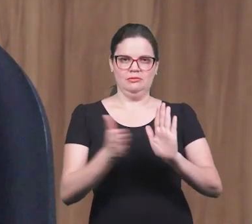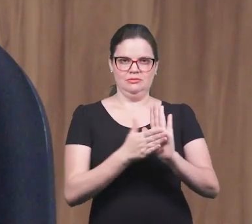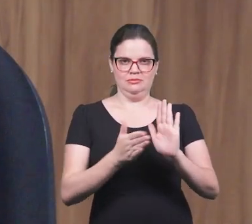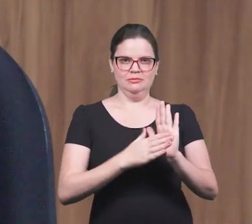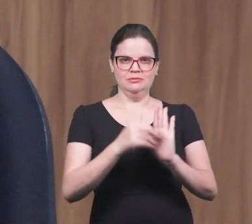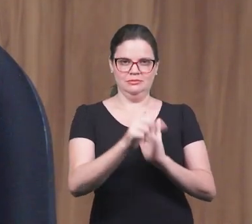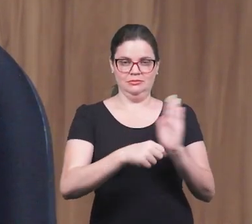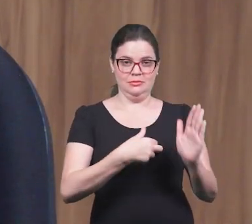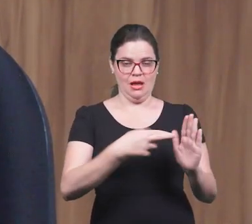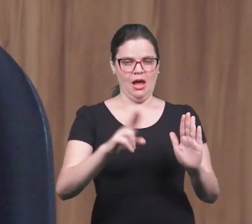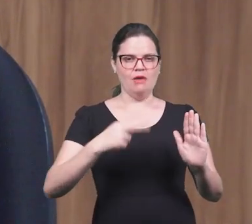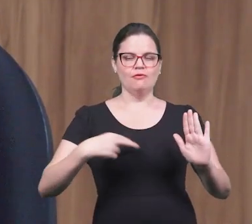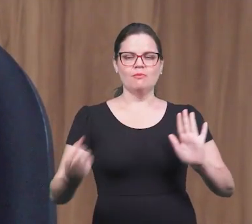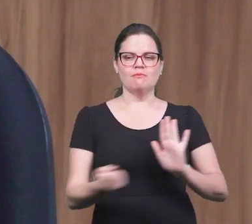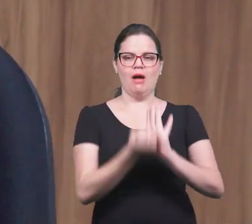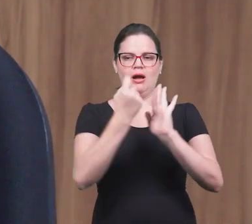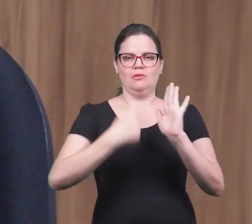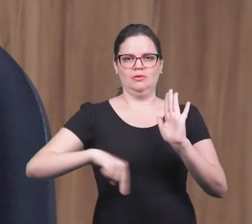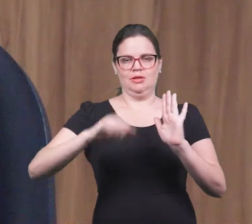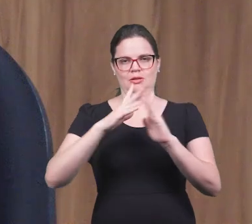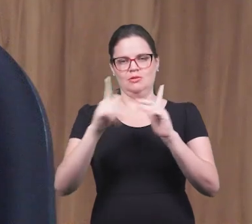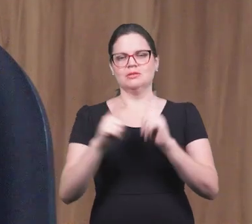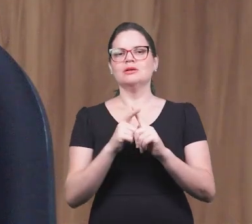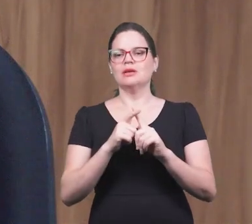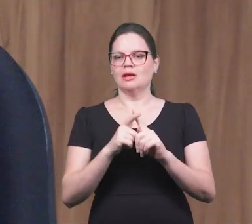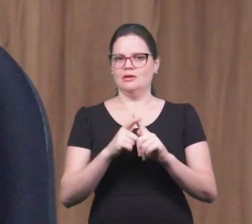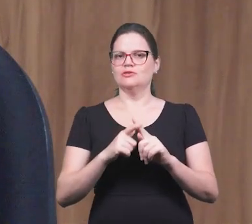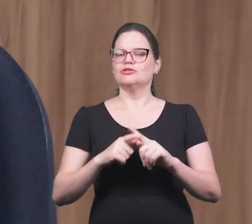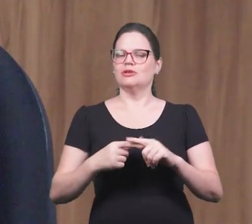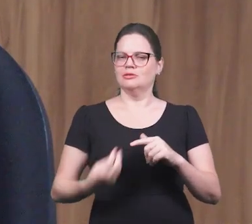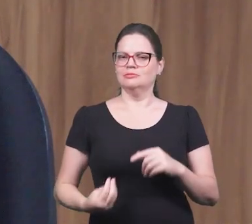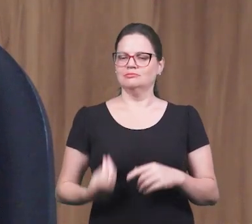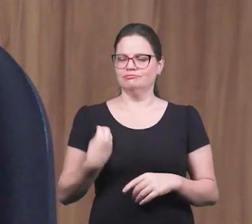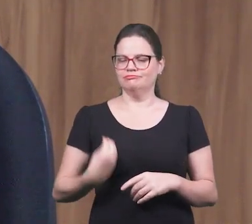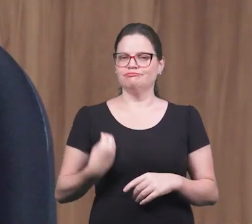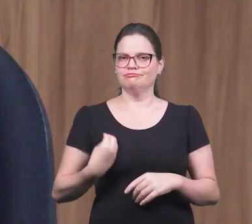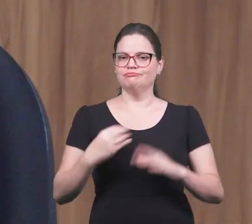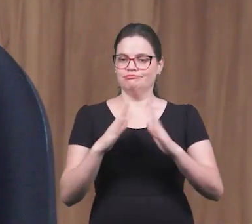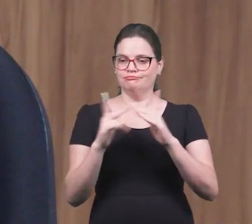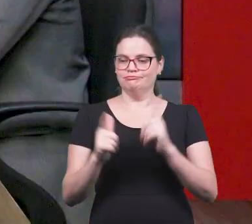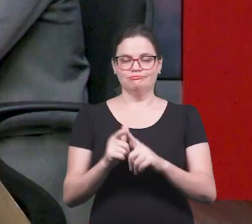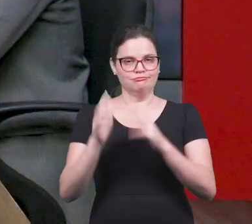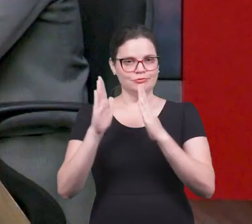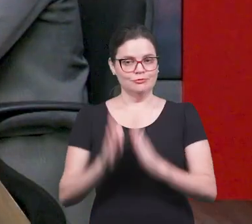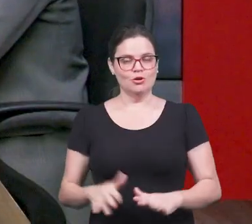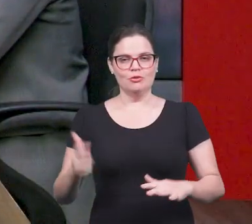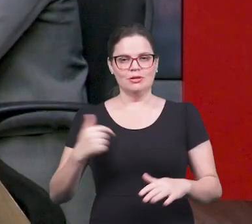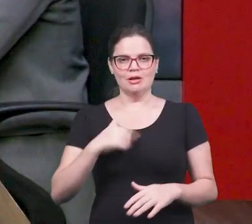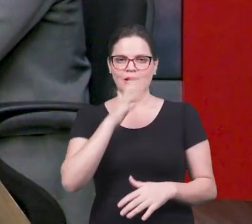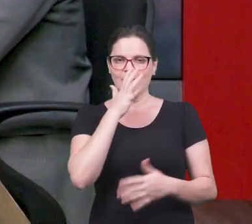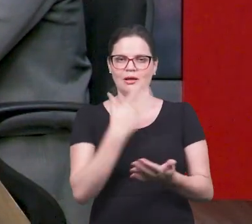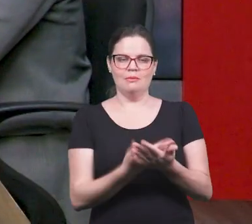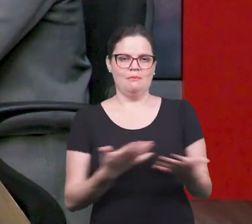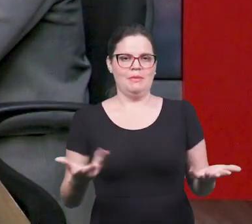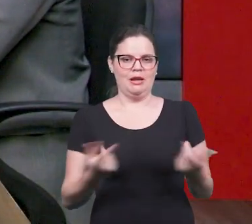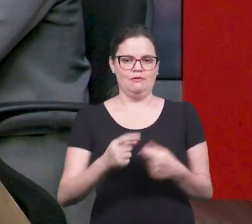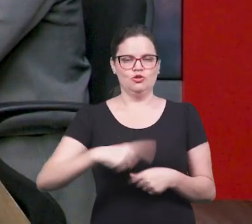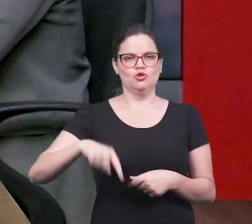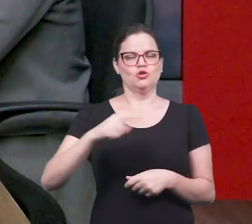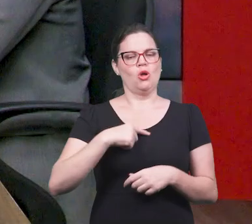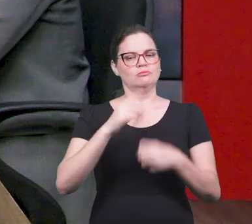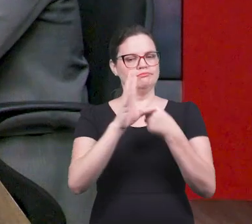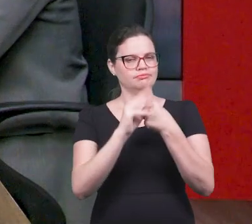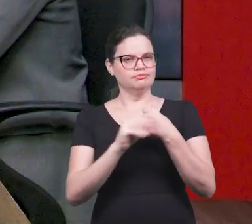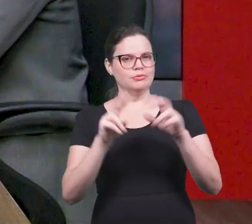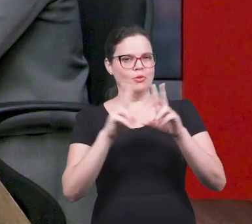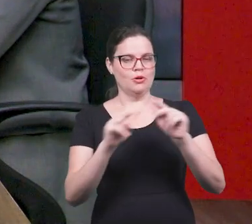que é maravilhoso para nós conhecermos isso, né, na palavra. E aqui para iniciar, né, seria interessante a gente falar um pouquinho sobre a